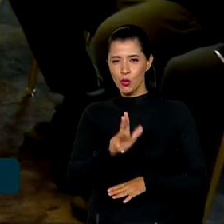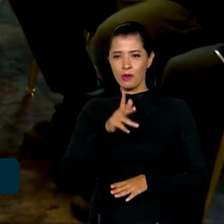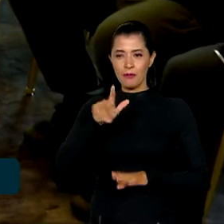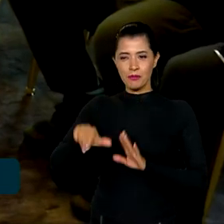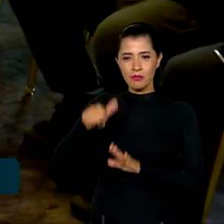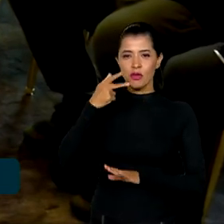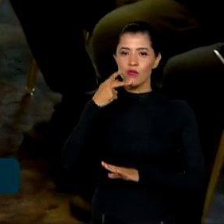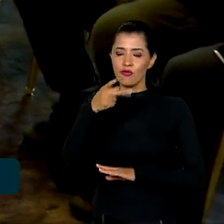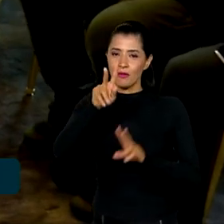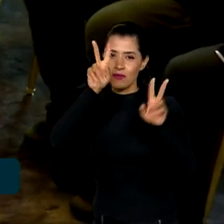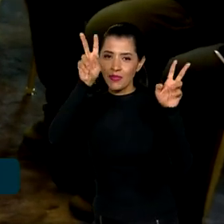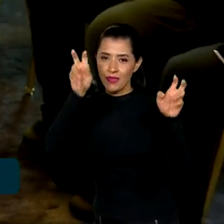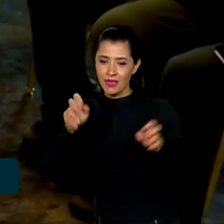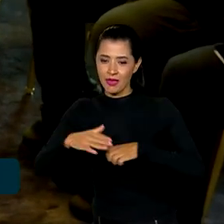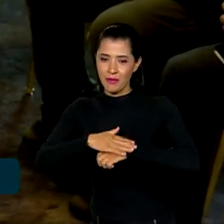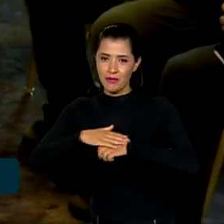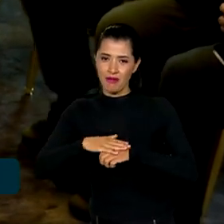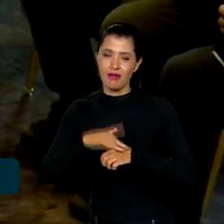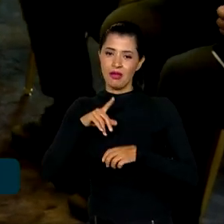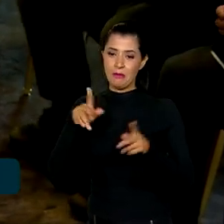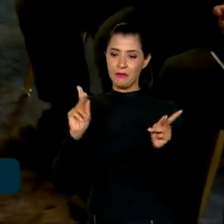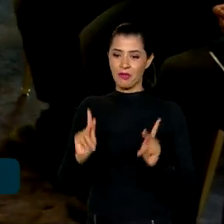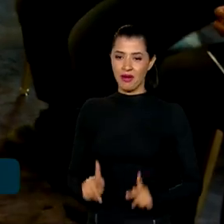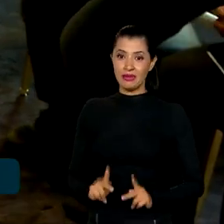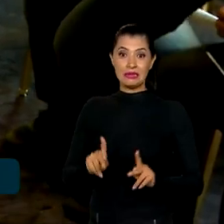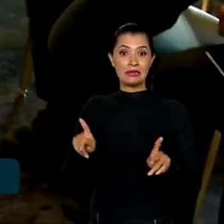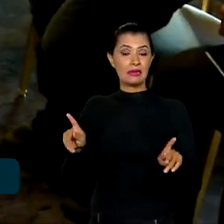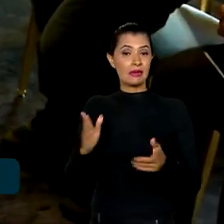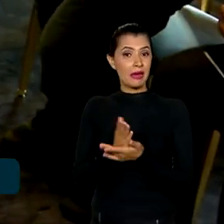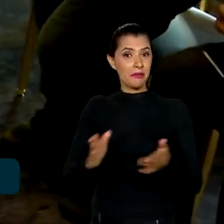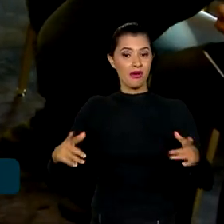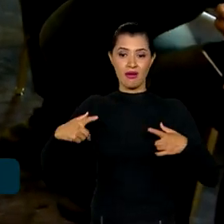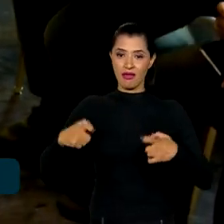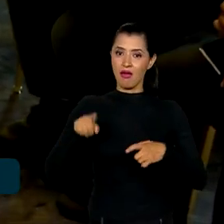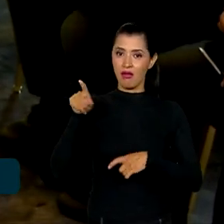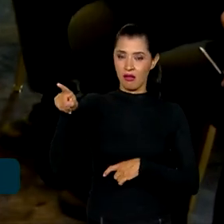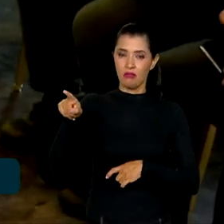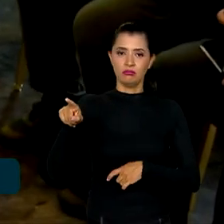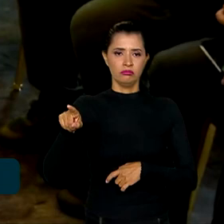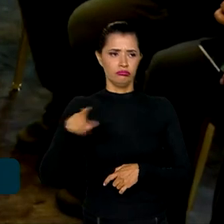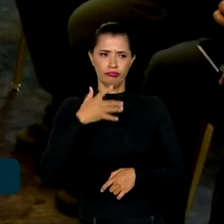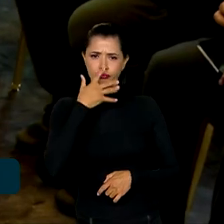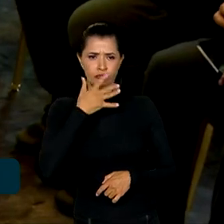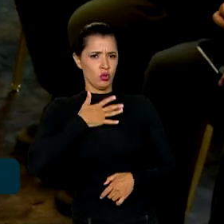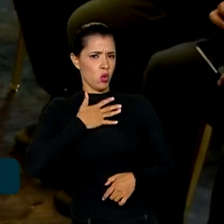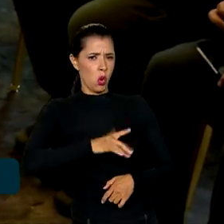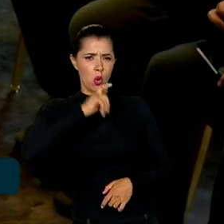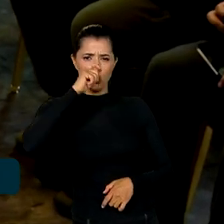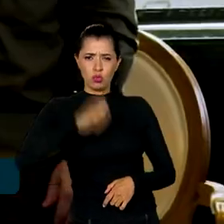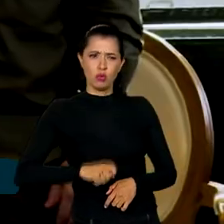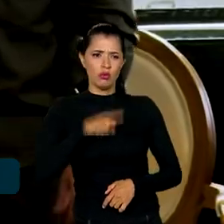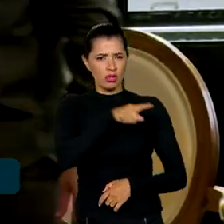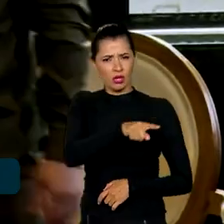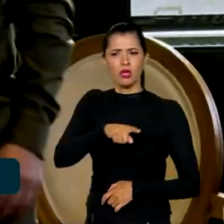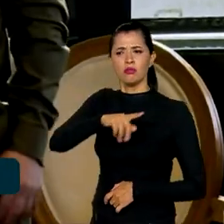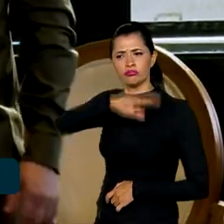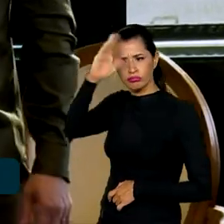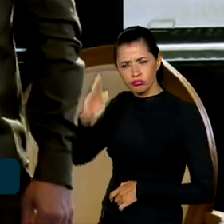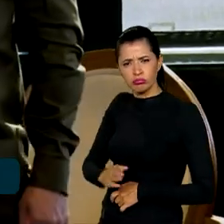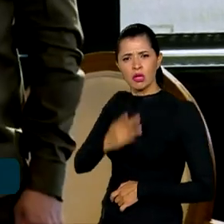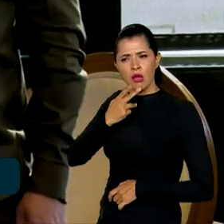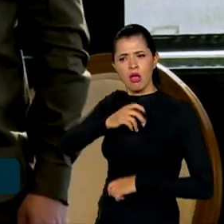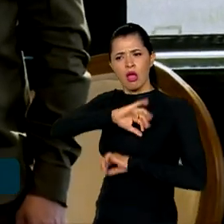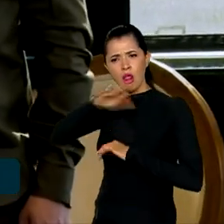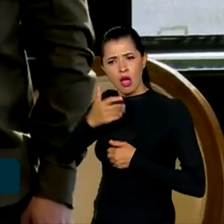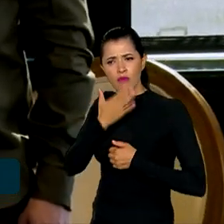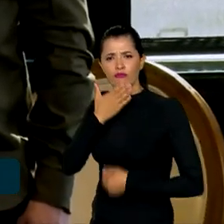conversar sobre paz e acabar com a guerra na Ucrânia. Zelensky não gostou. Ele queria que o governo brasileiro se posicionasse claramente a favor